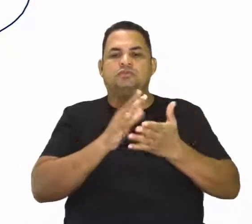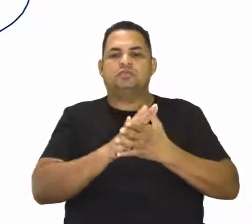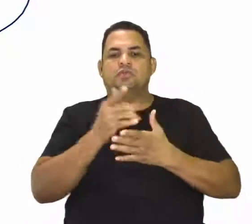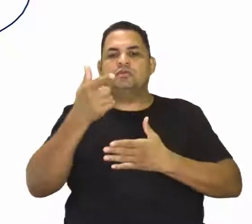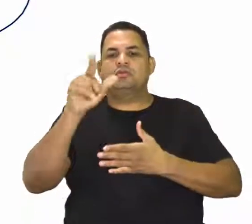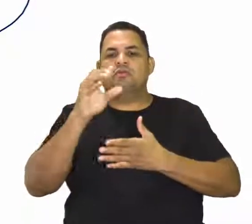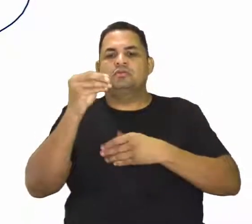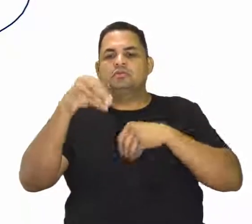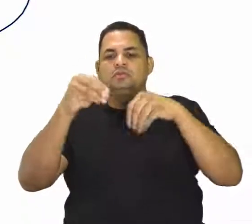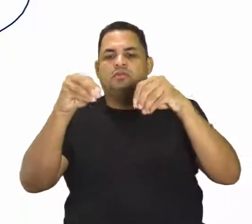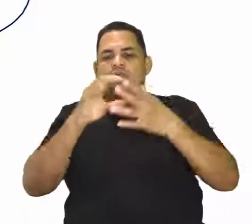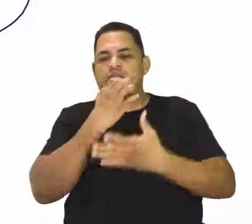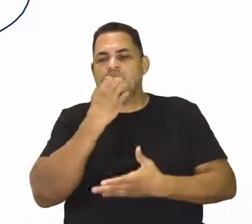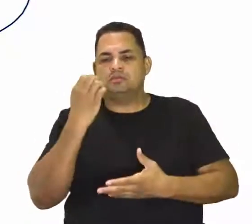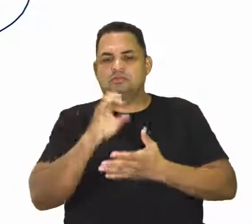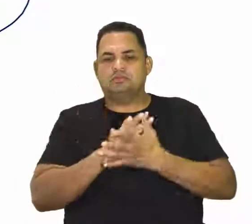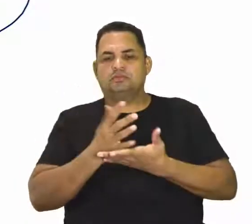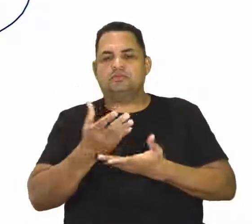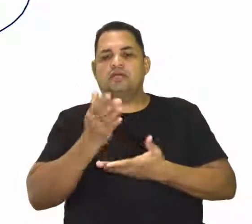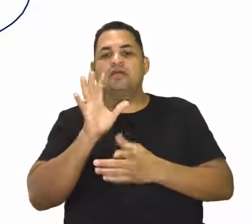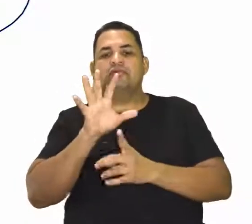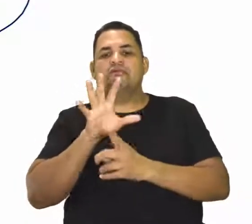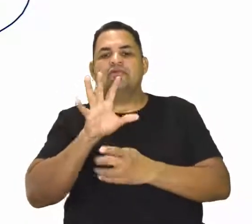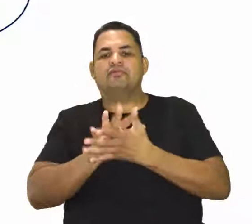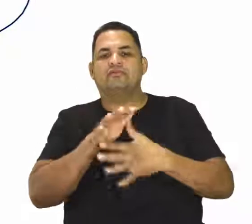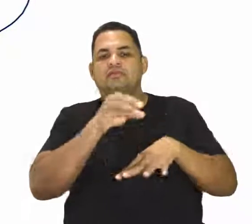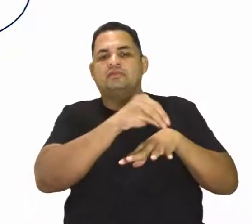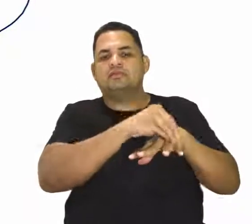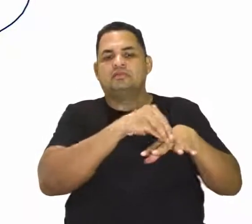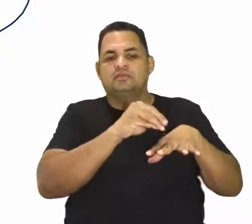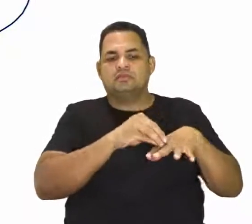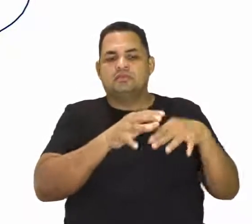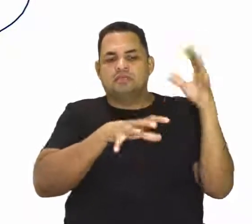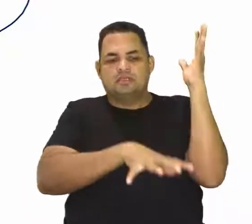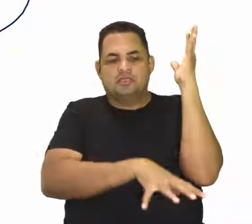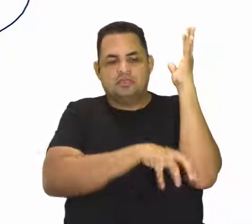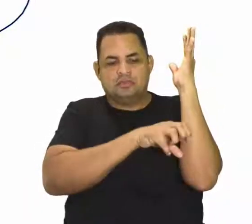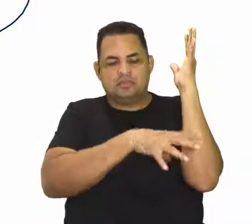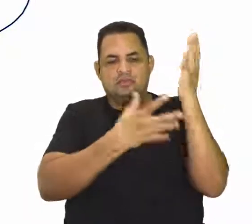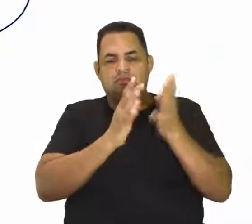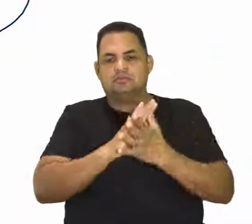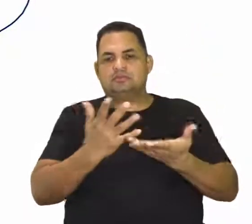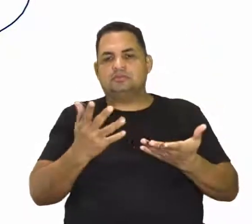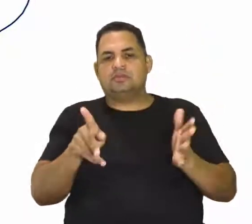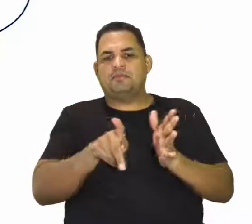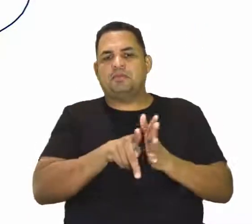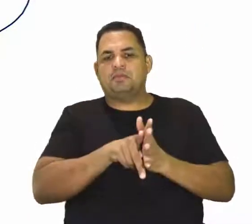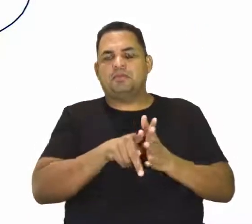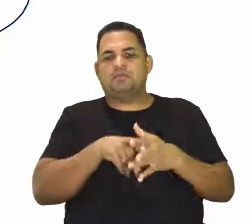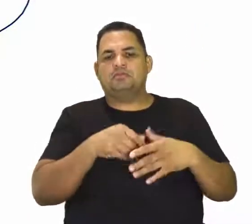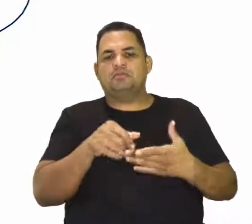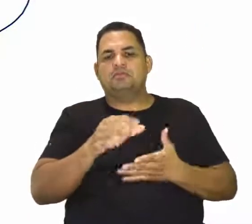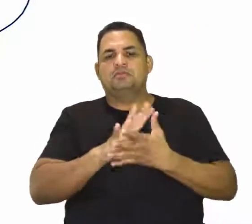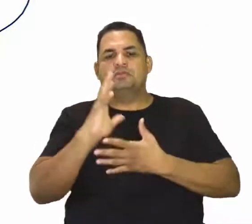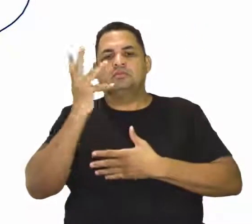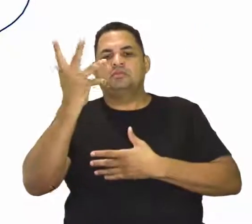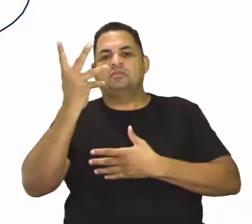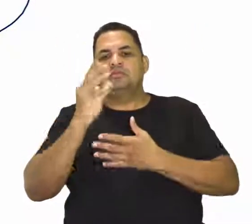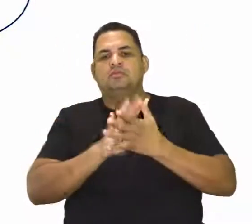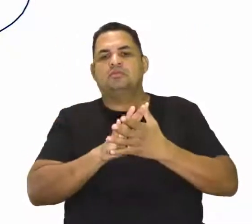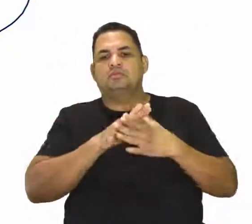vai interferir na nutrição dessas árvores, que são árvores nativas, o clima, as